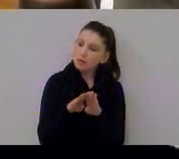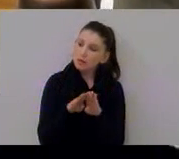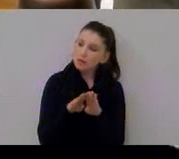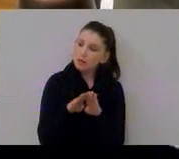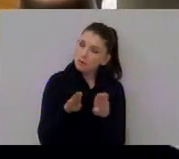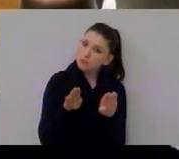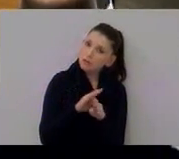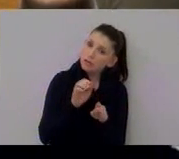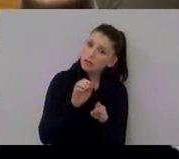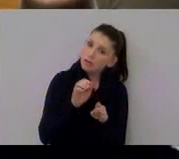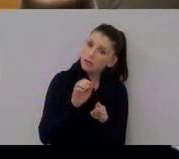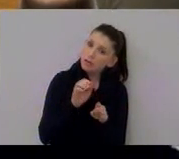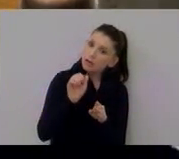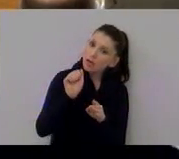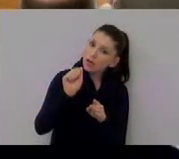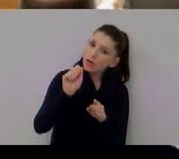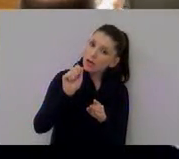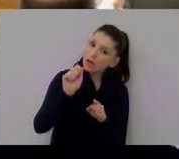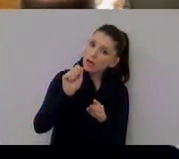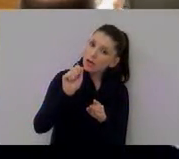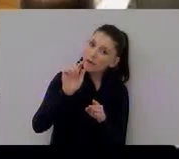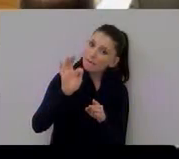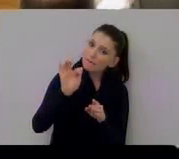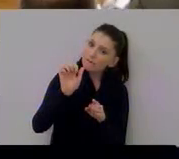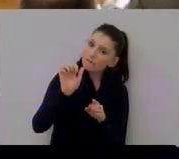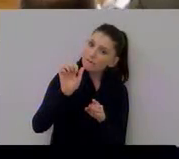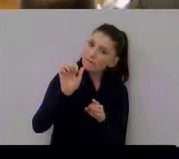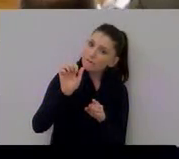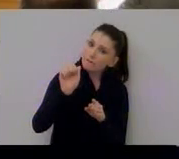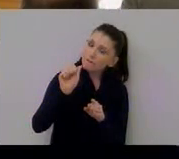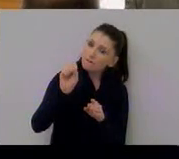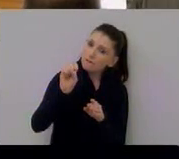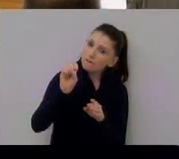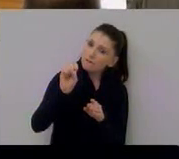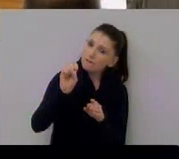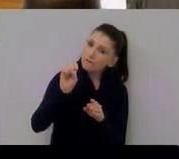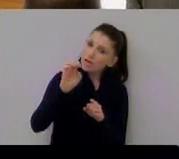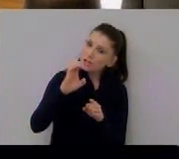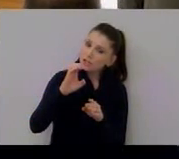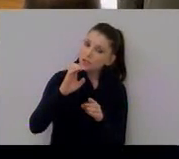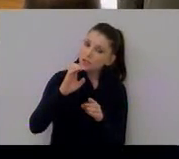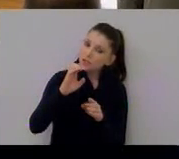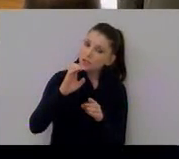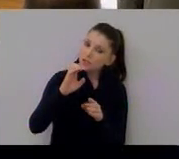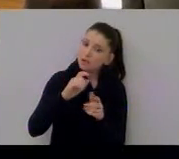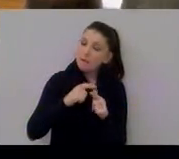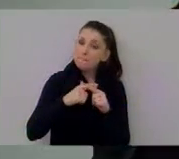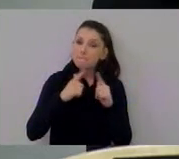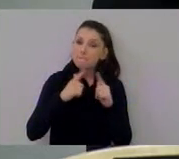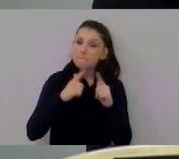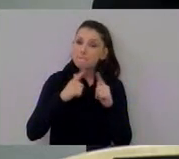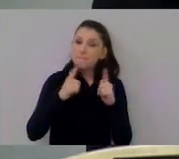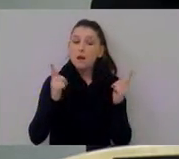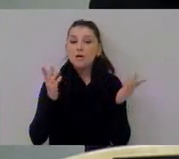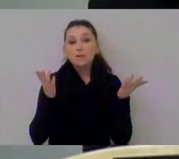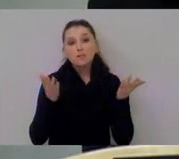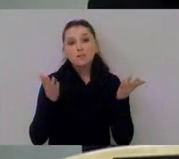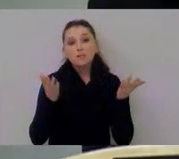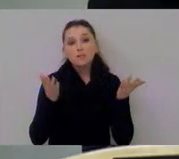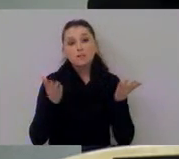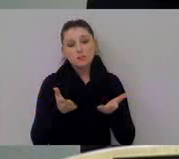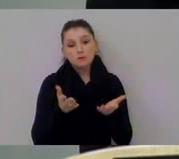Mas hoje, nós queremos, através dos requerimentos, contamos